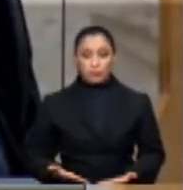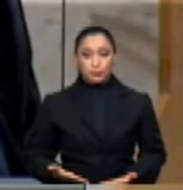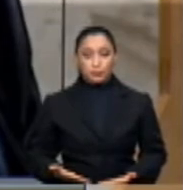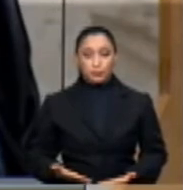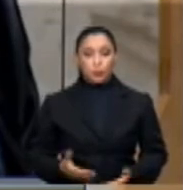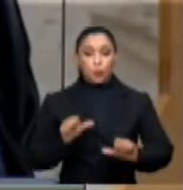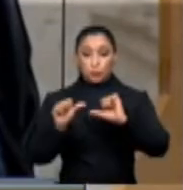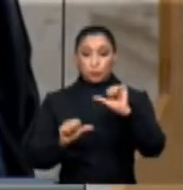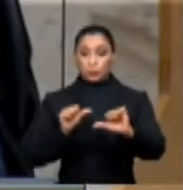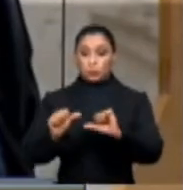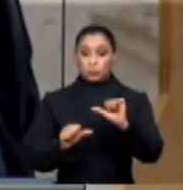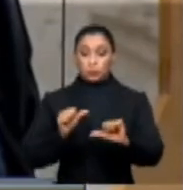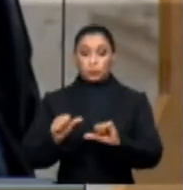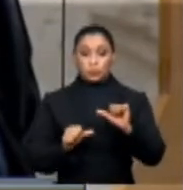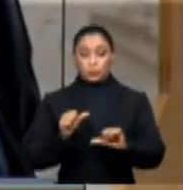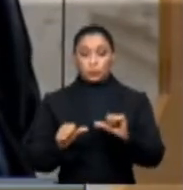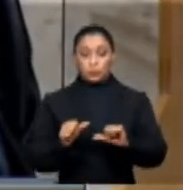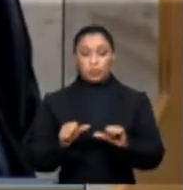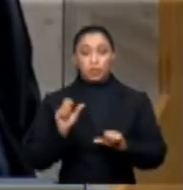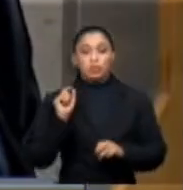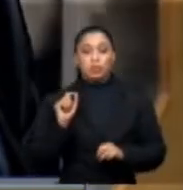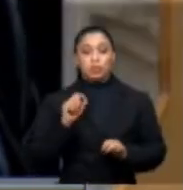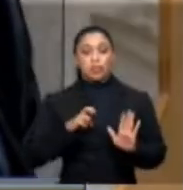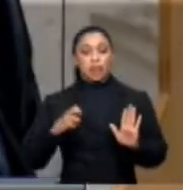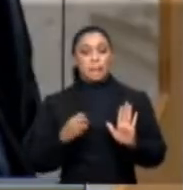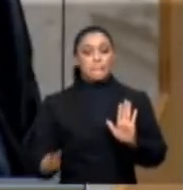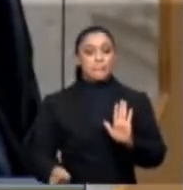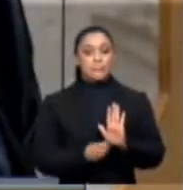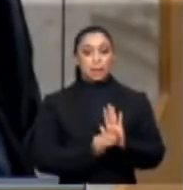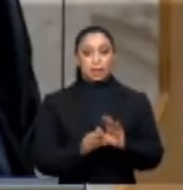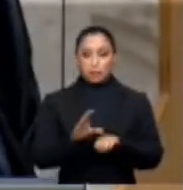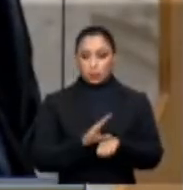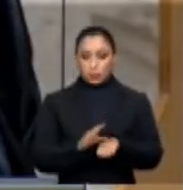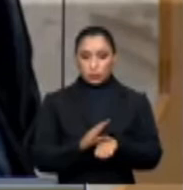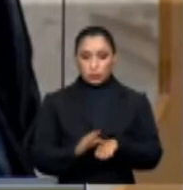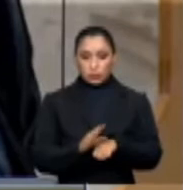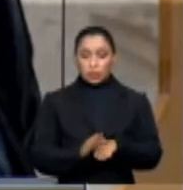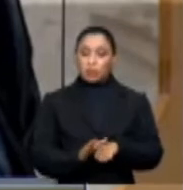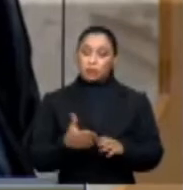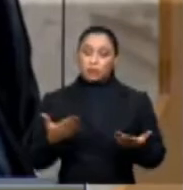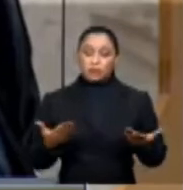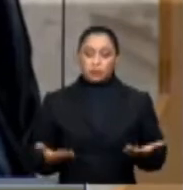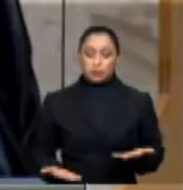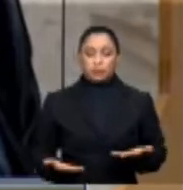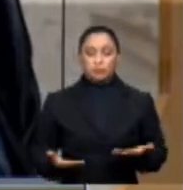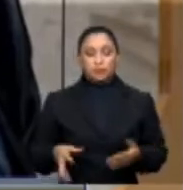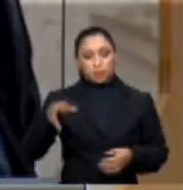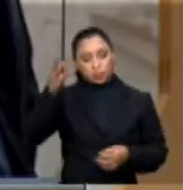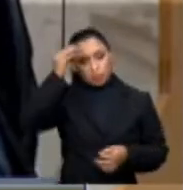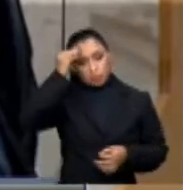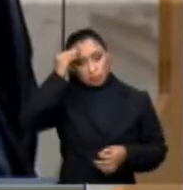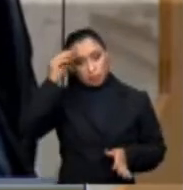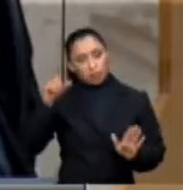eventuais alterações, à reserva de emenda constitucional, descabendo, desse modo, a sua disciplina